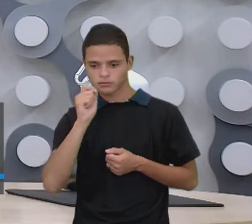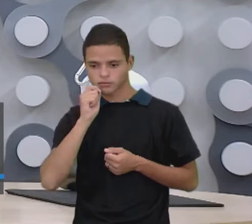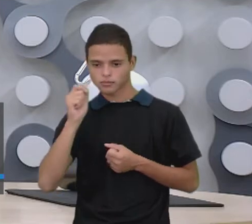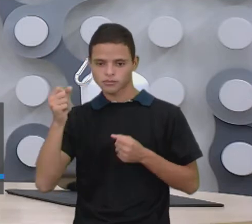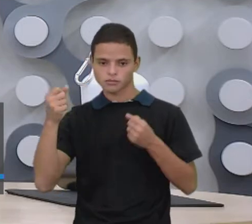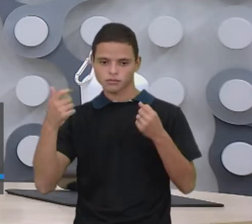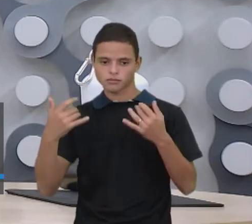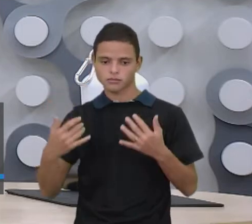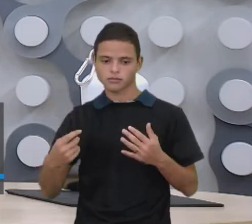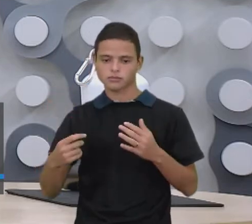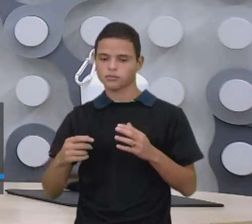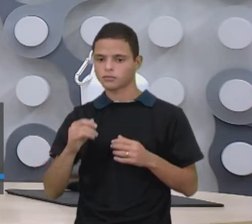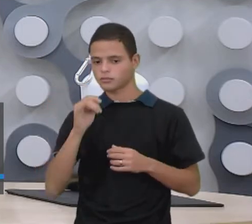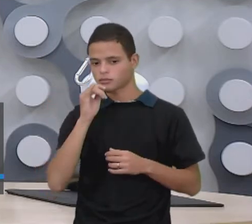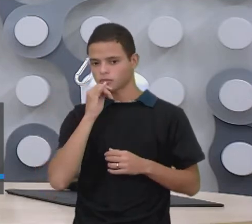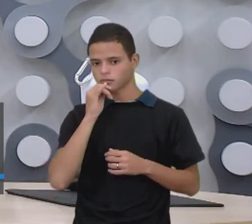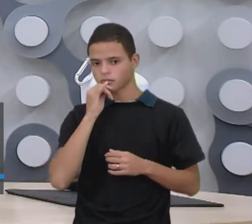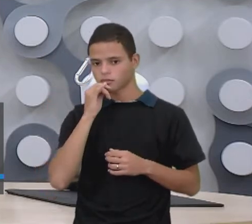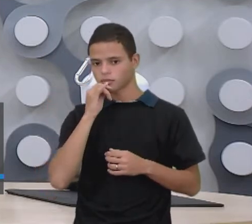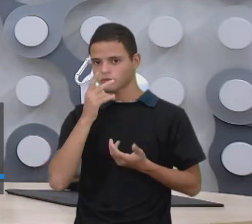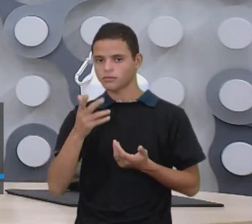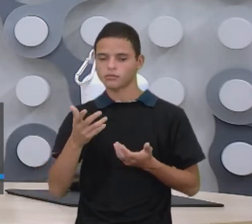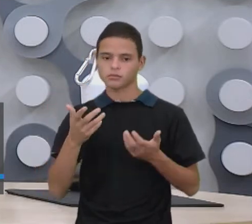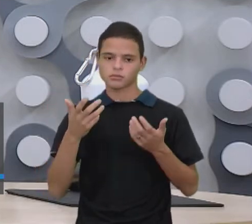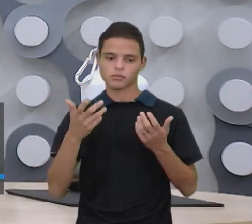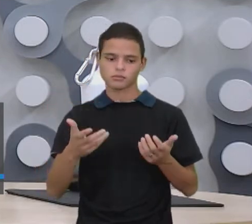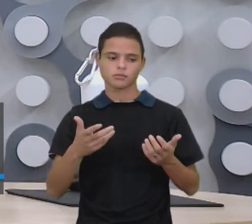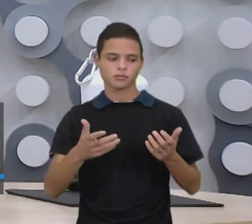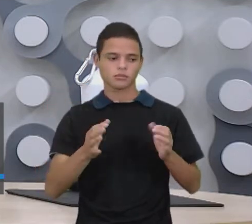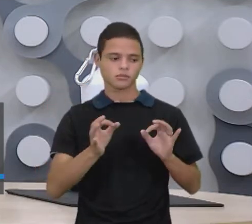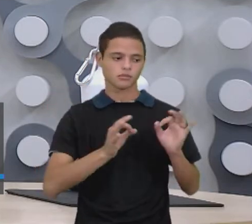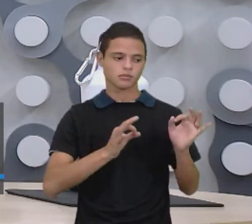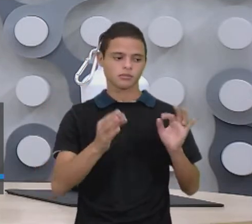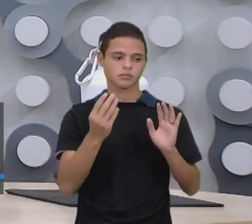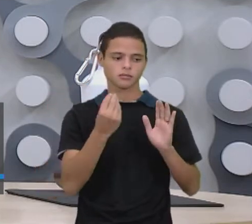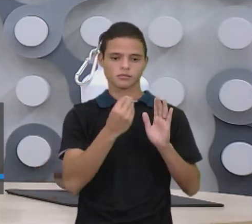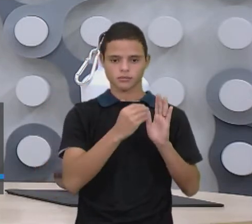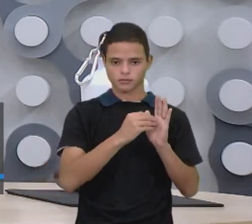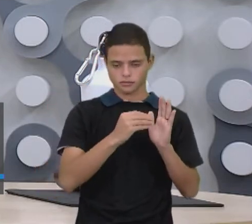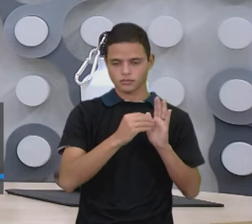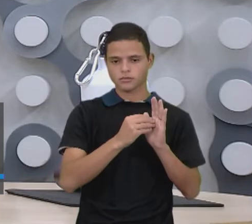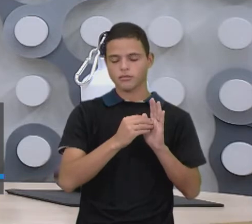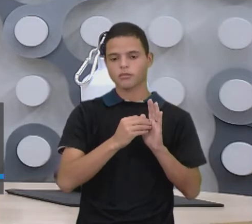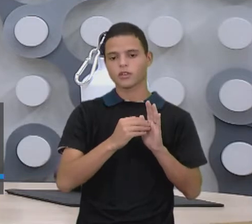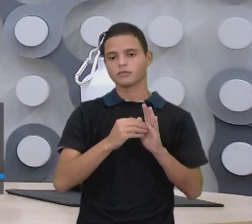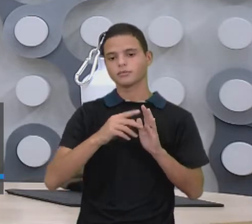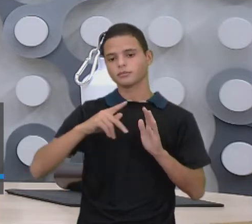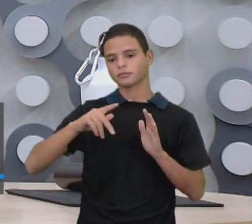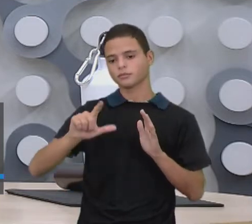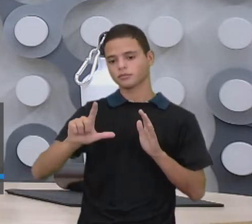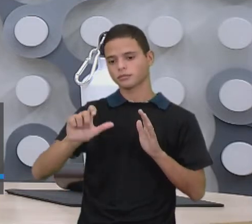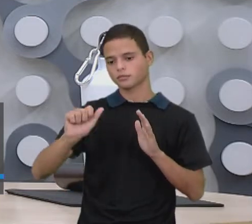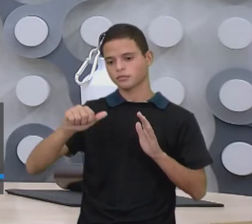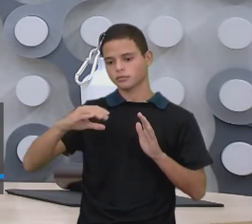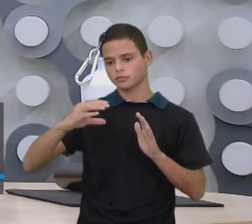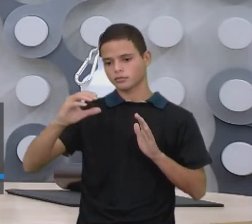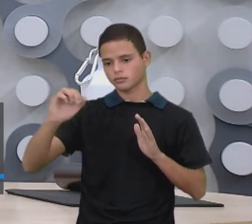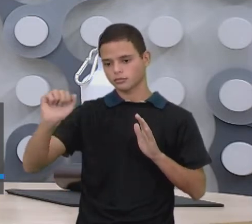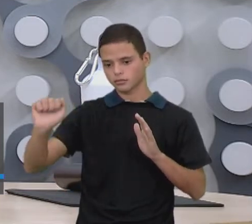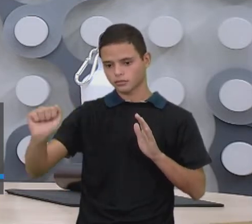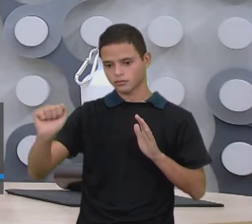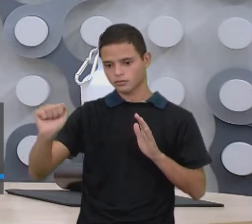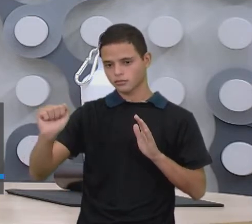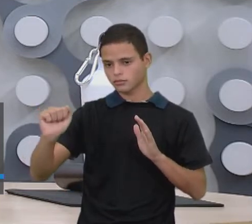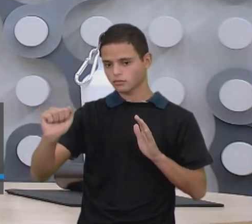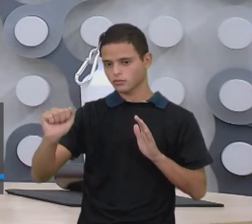sobre os serviços, por exemplo, quero instalar a placa fotovoltaica, né, lá na minha residência.